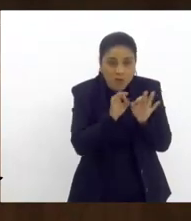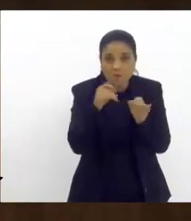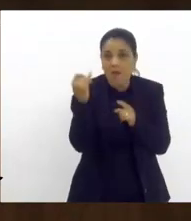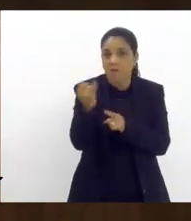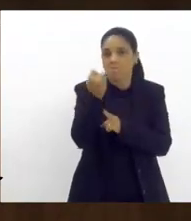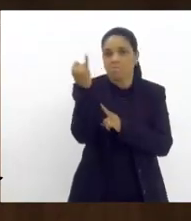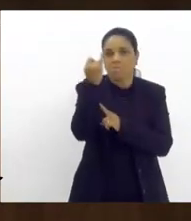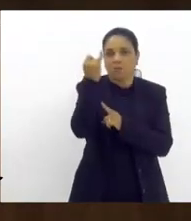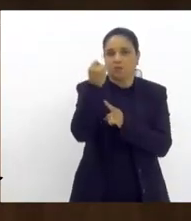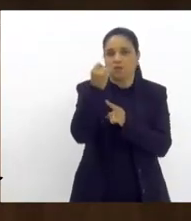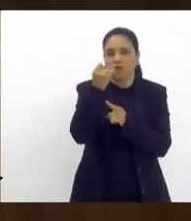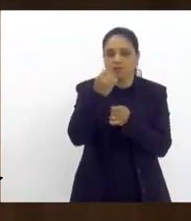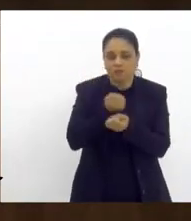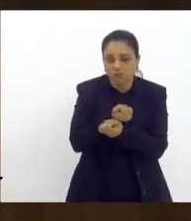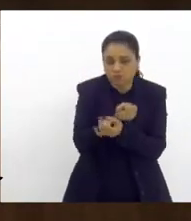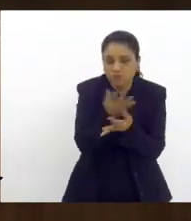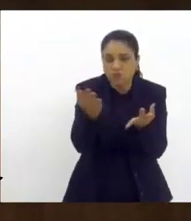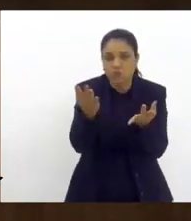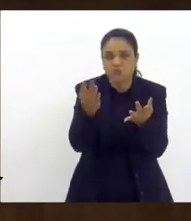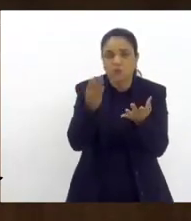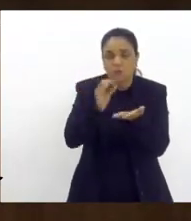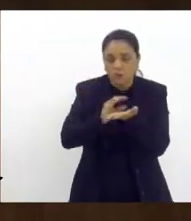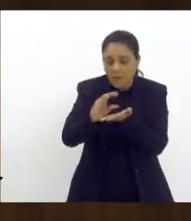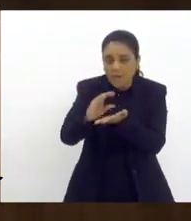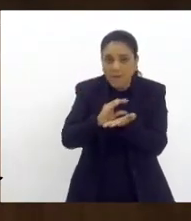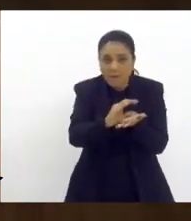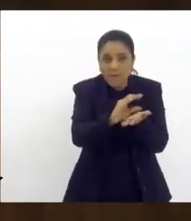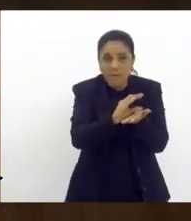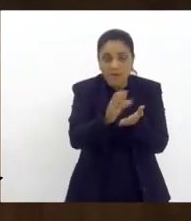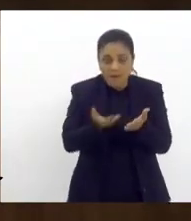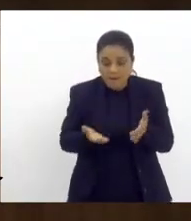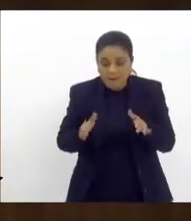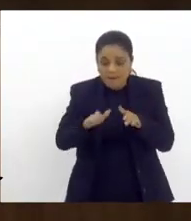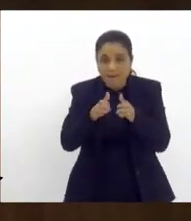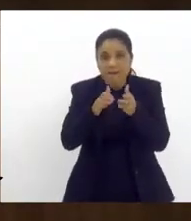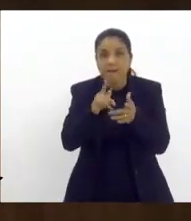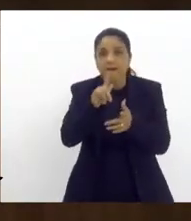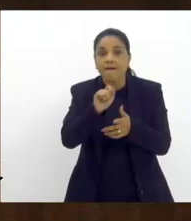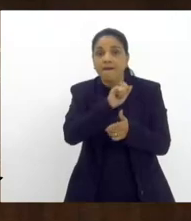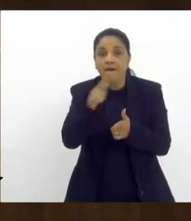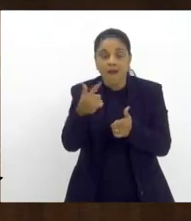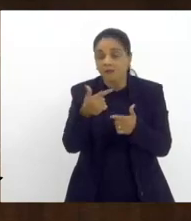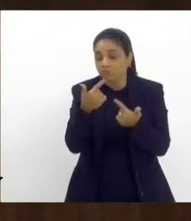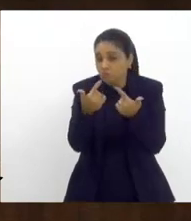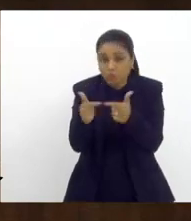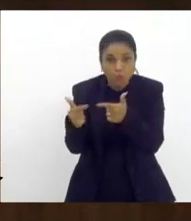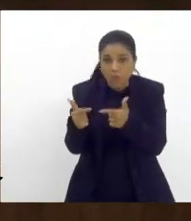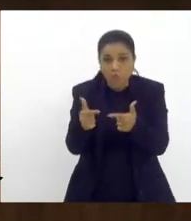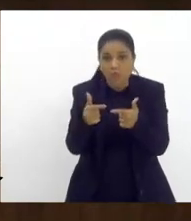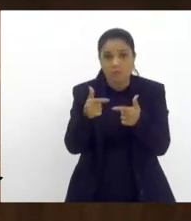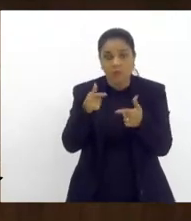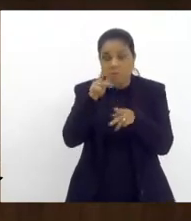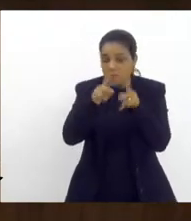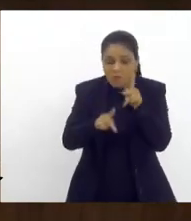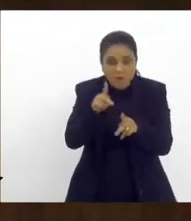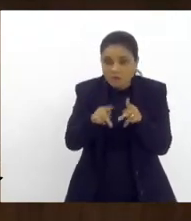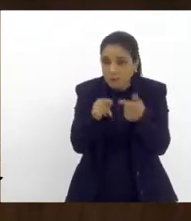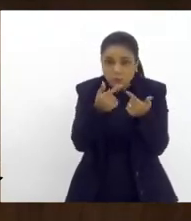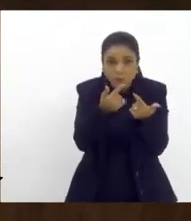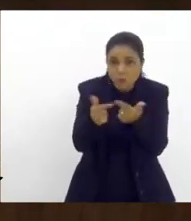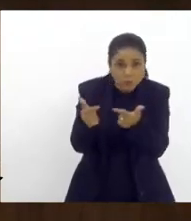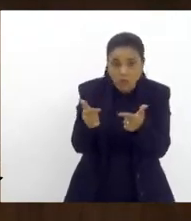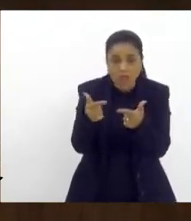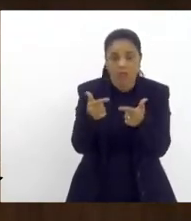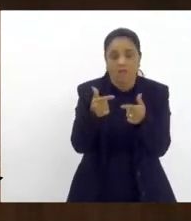único programa de distribuição de renda no estado do Rio de Janeiro que não funciona não chega na população mais pobre